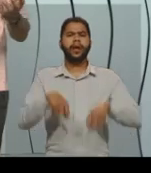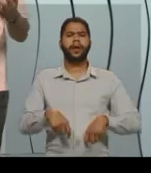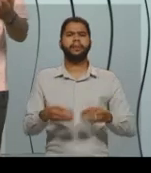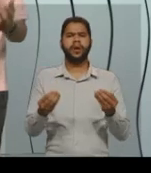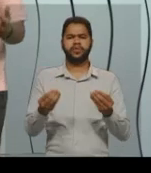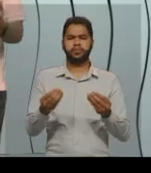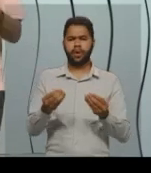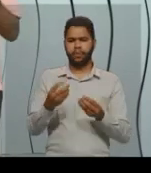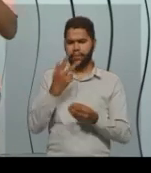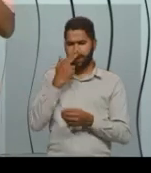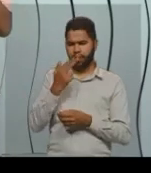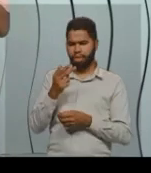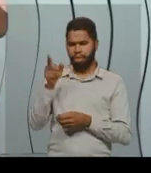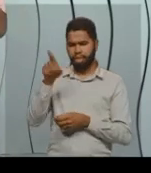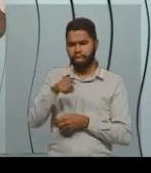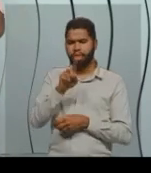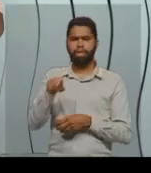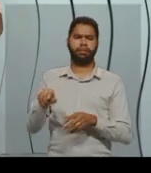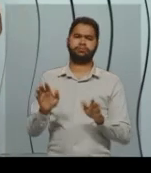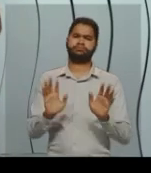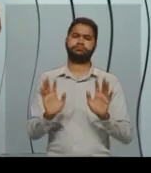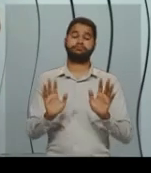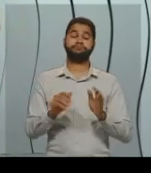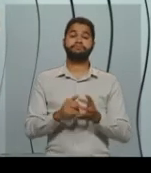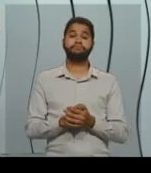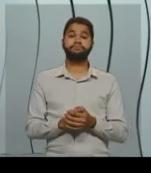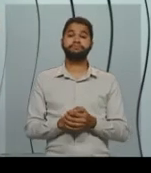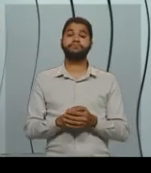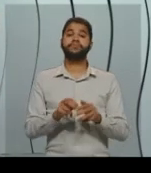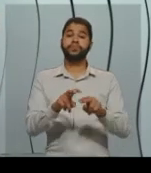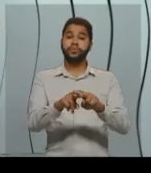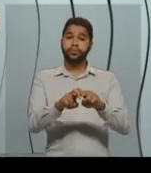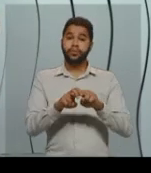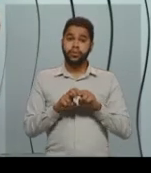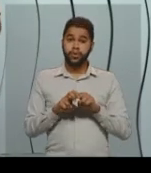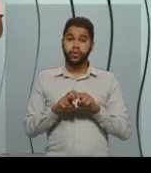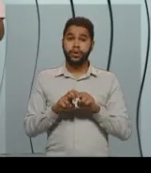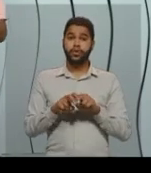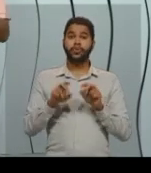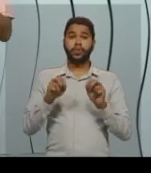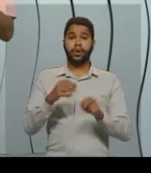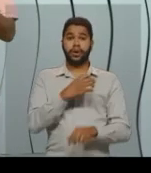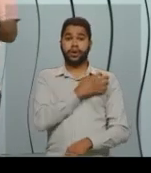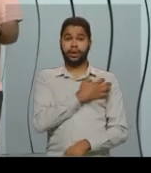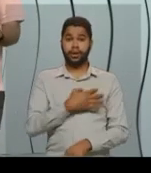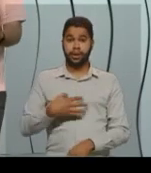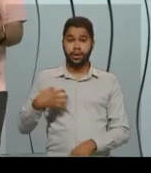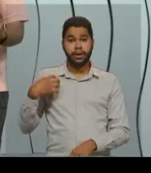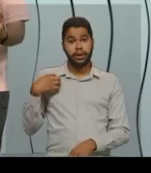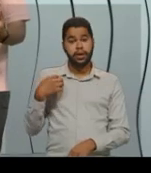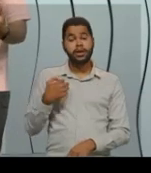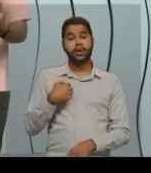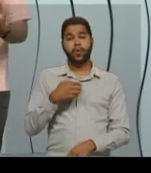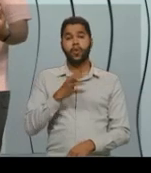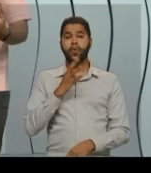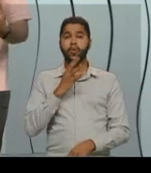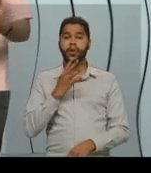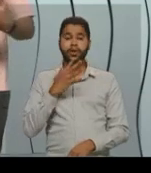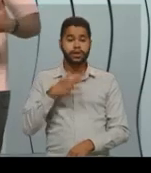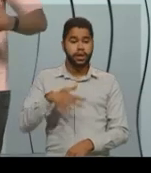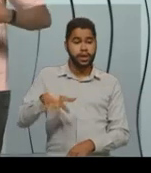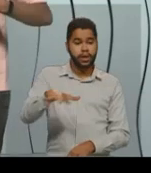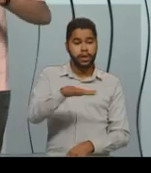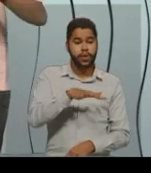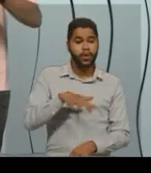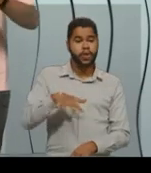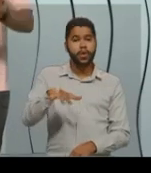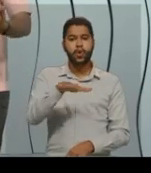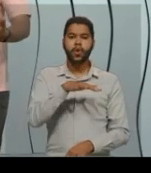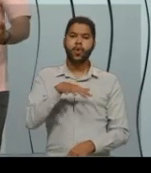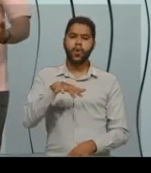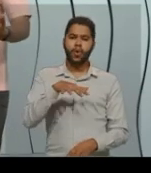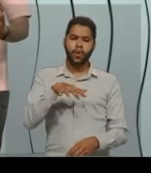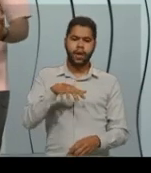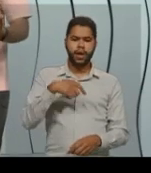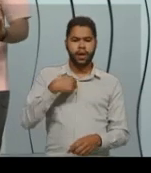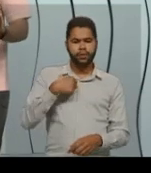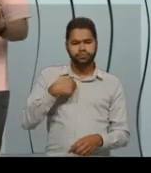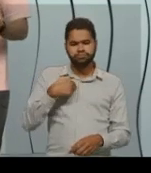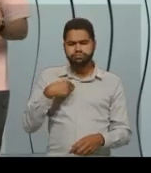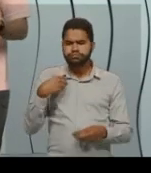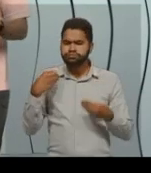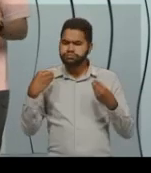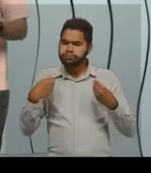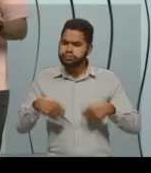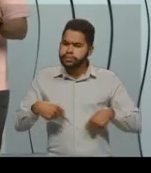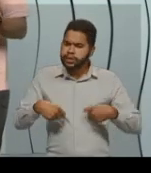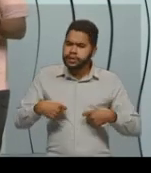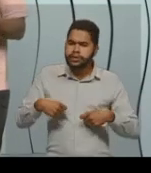eliminá-la, ok? E por isso Aristóteles diz que para eu conhecer o mundo, eu tenho que ter experiências. Para eu